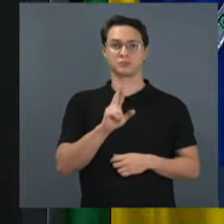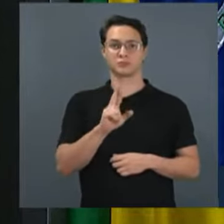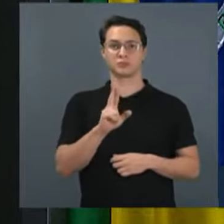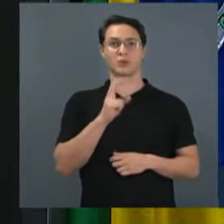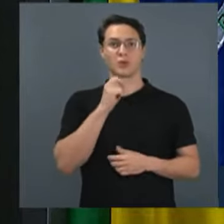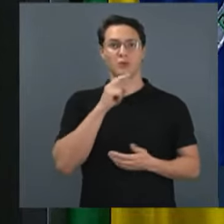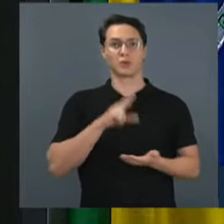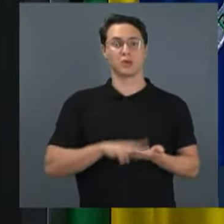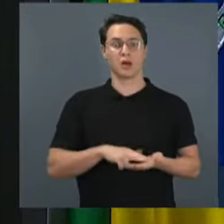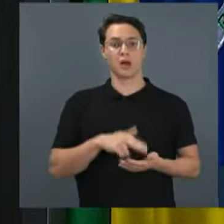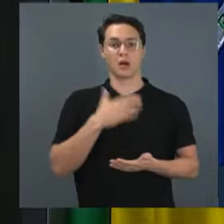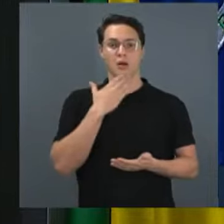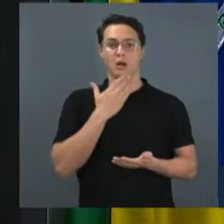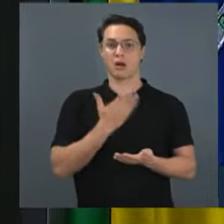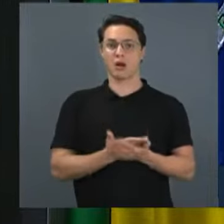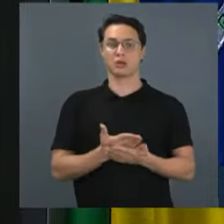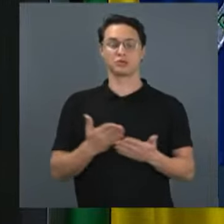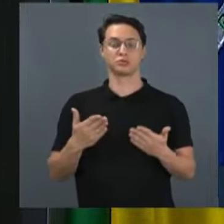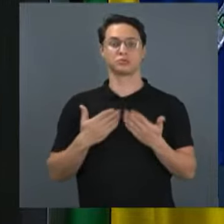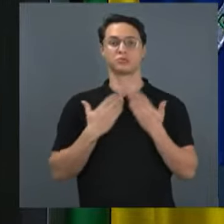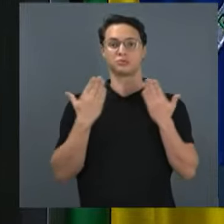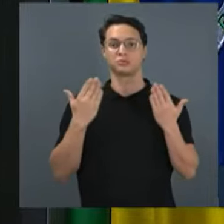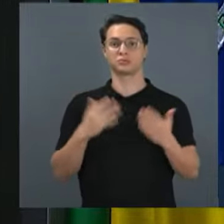confesso que eu me impressionei, senadora Leila.